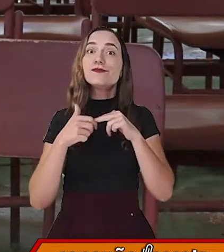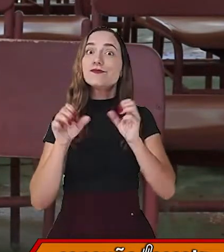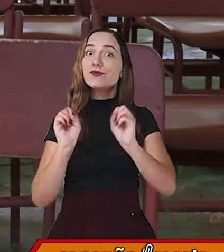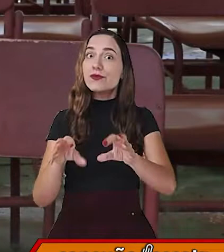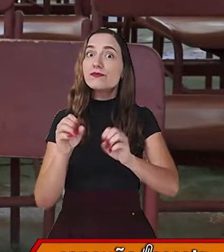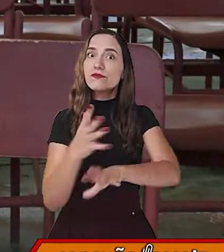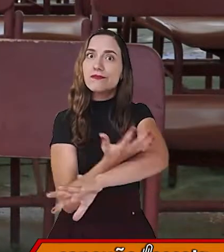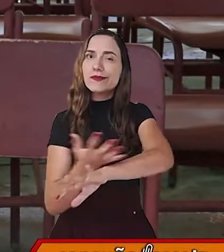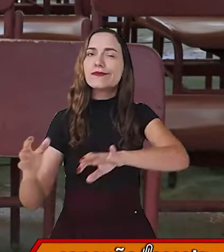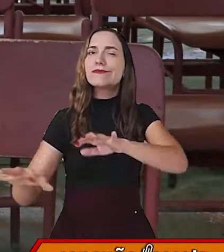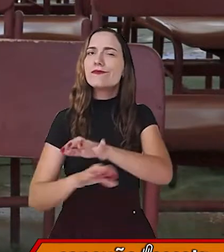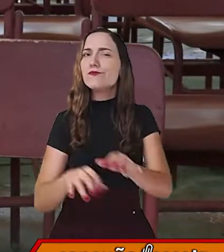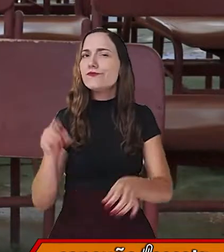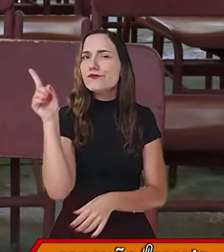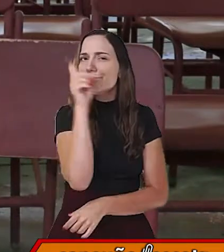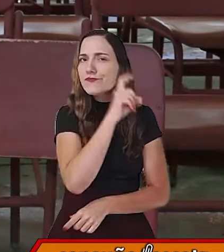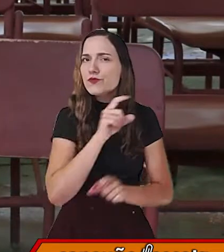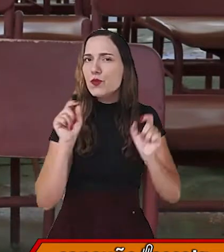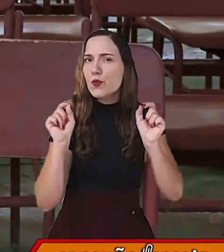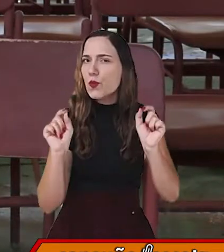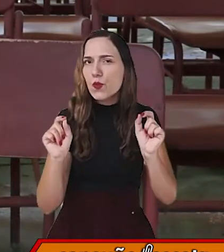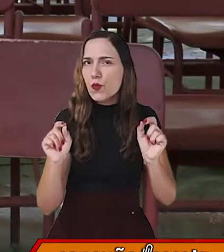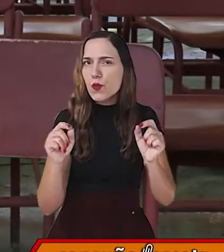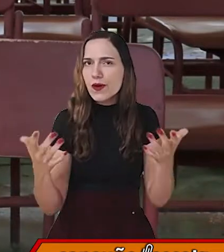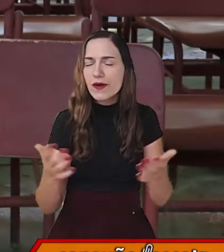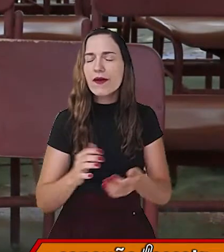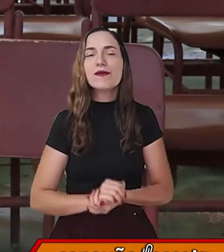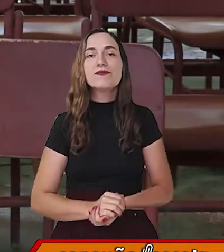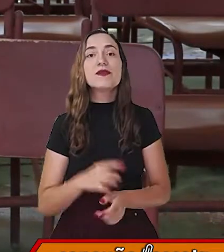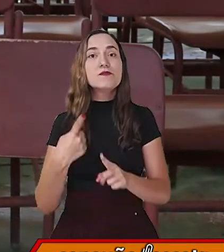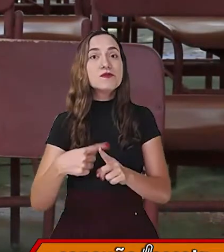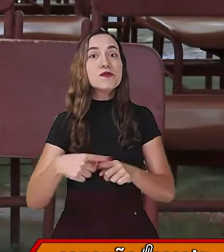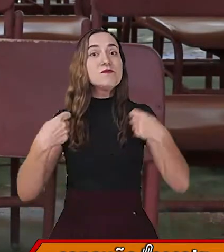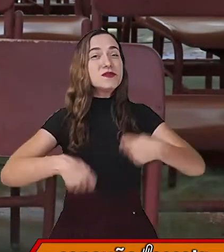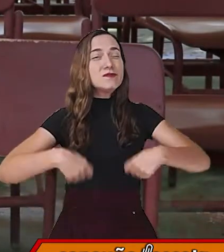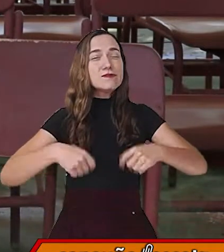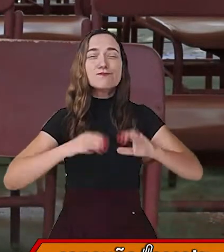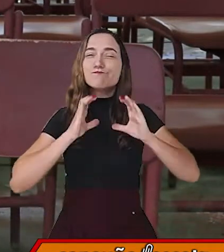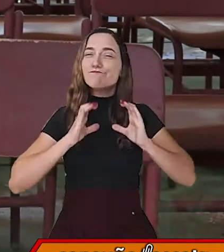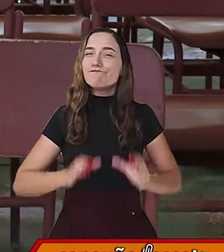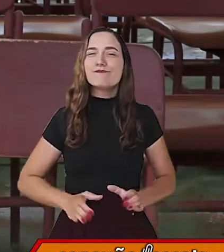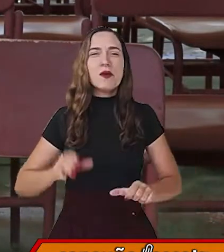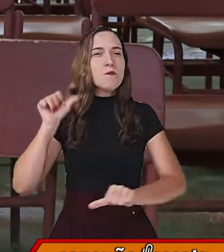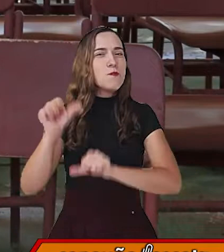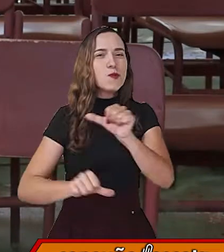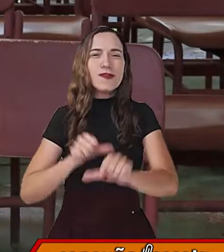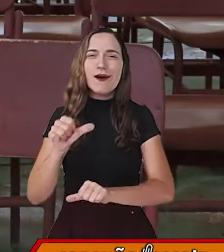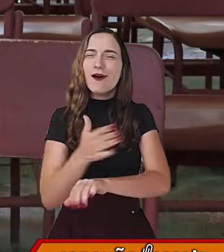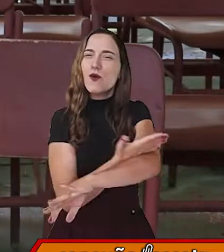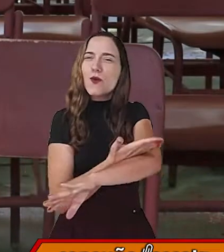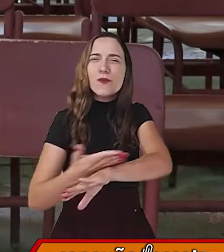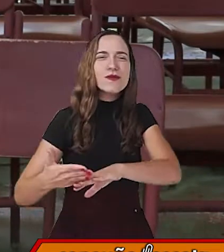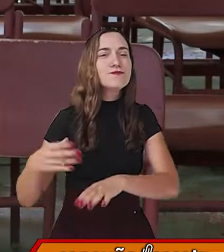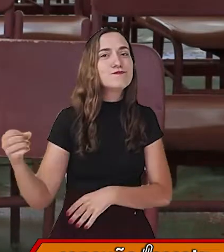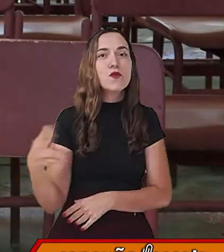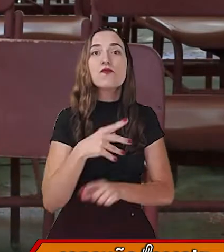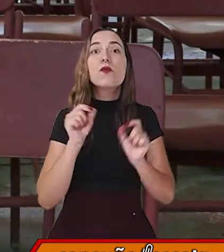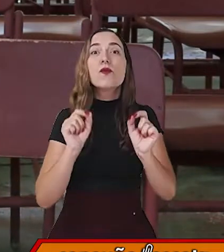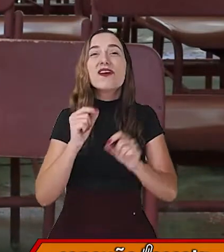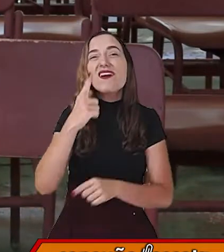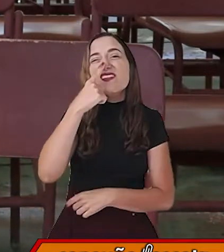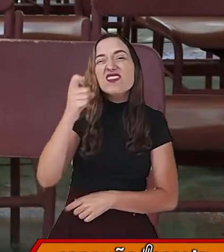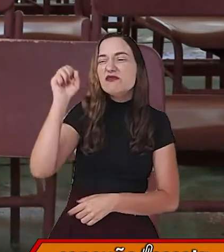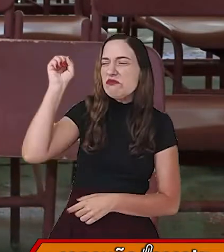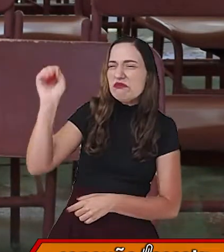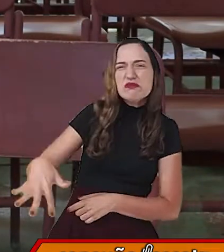educação ambiental ela é tão difícil, porque educação ambiental é uma mudança de atitudes, mudança de hábitos, parar de